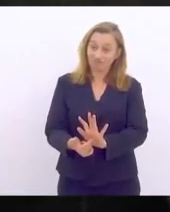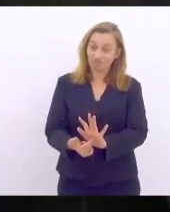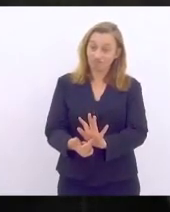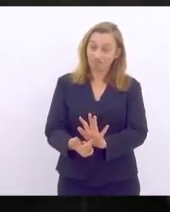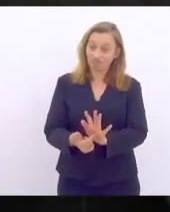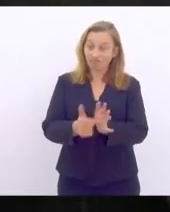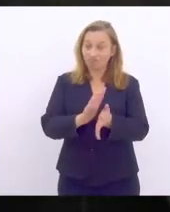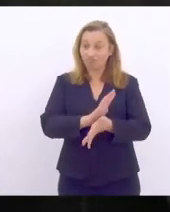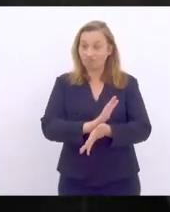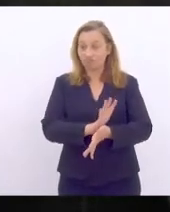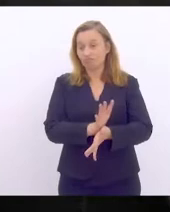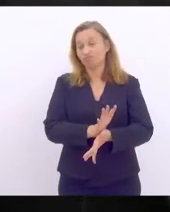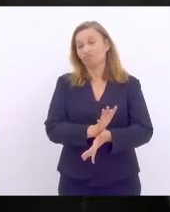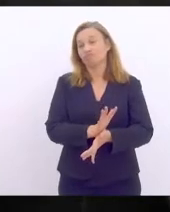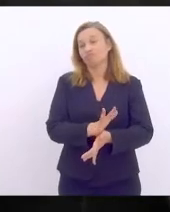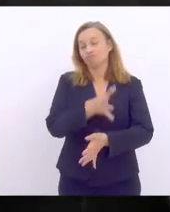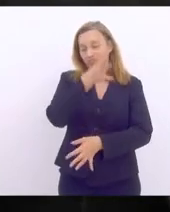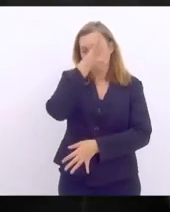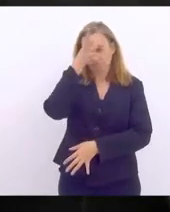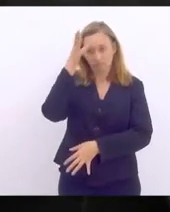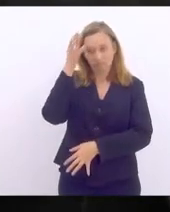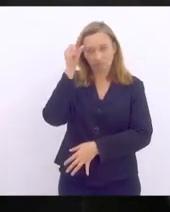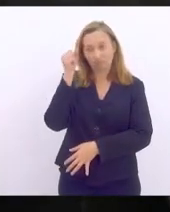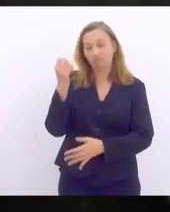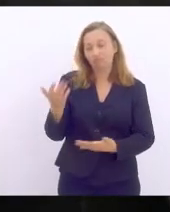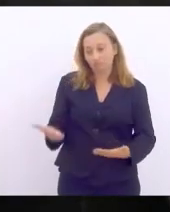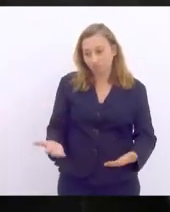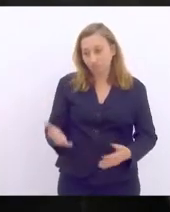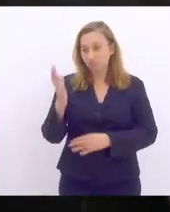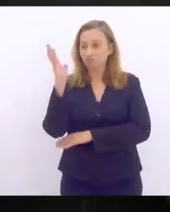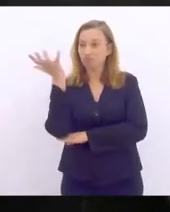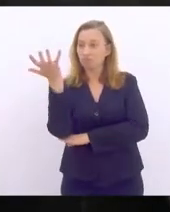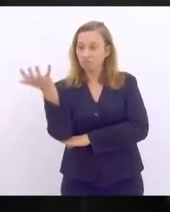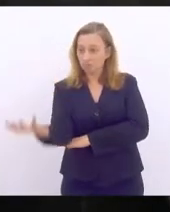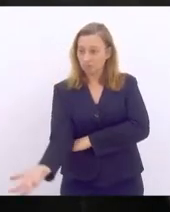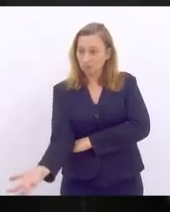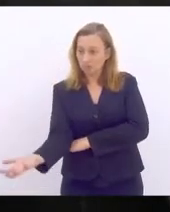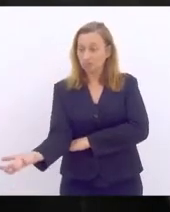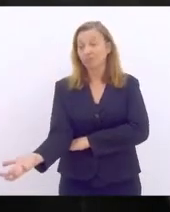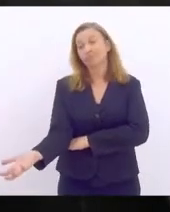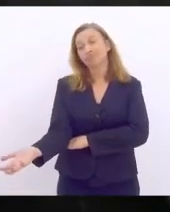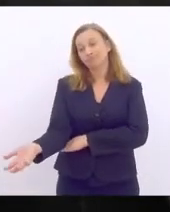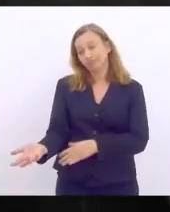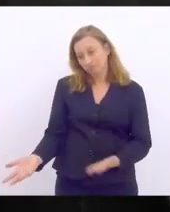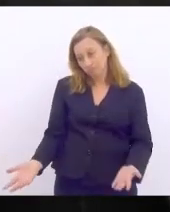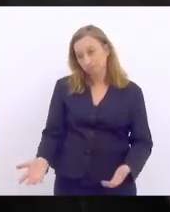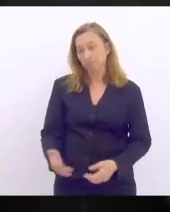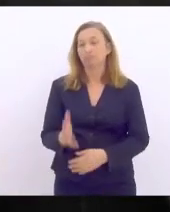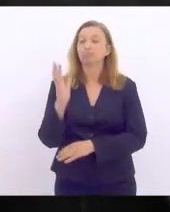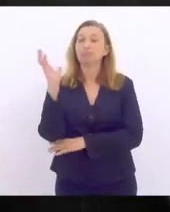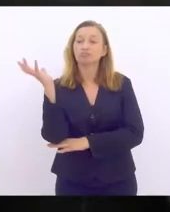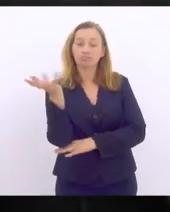devastador a política de desmatamento e Destruição ambiental